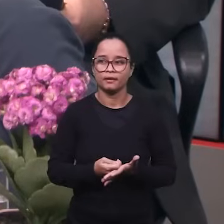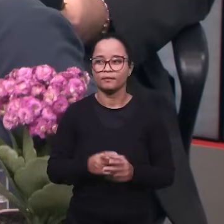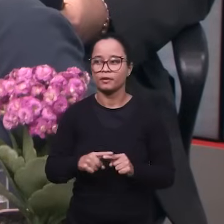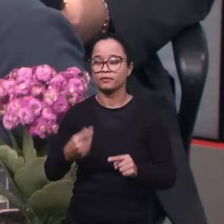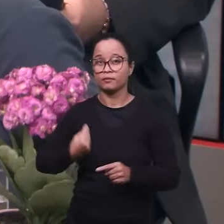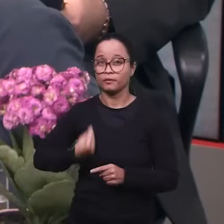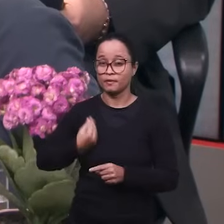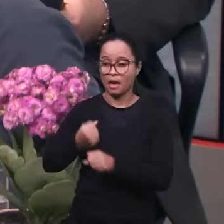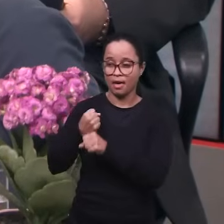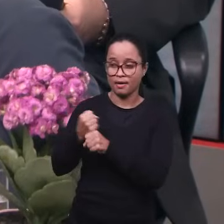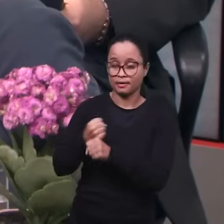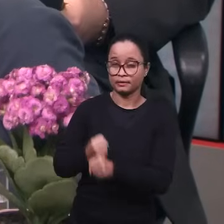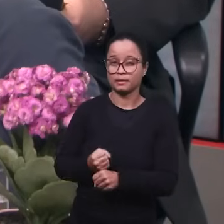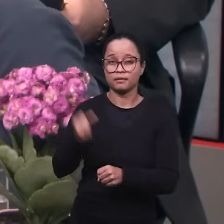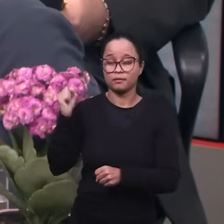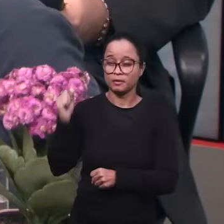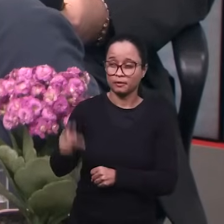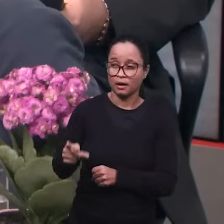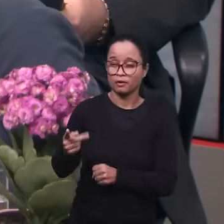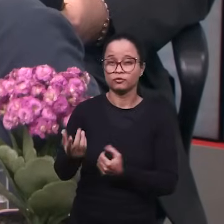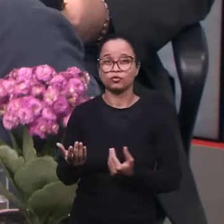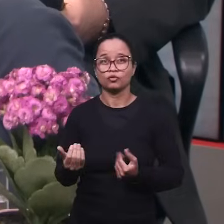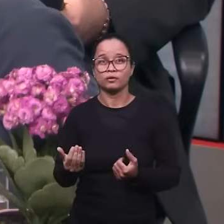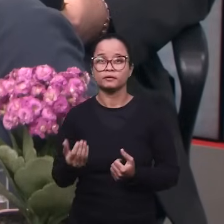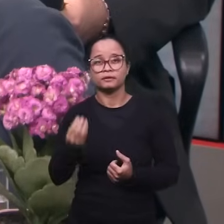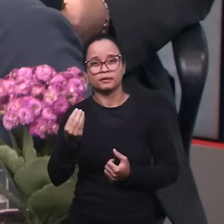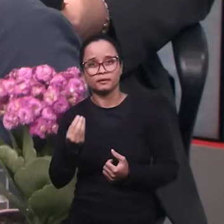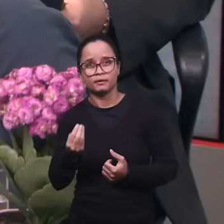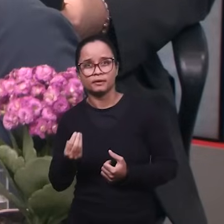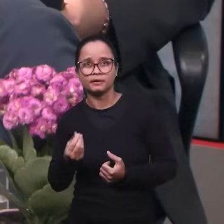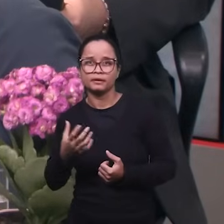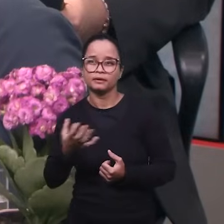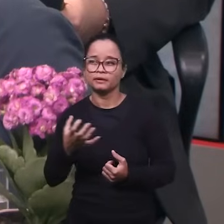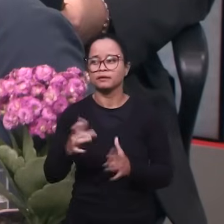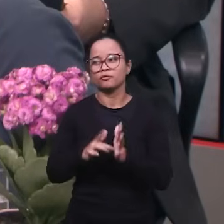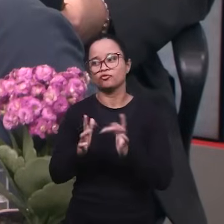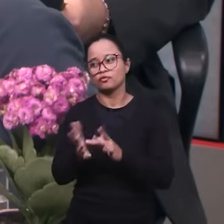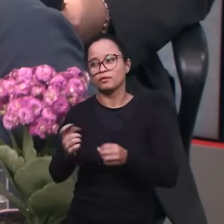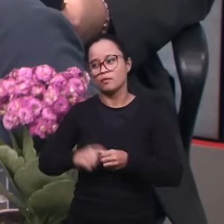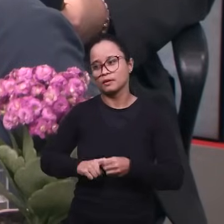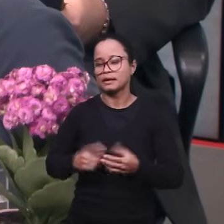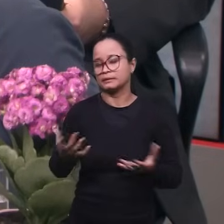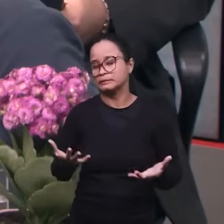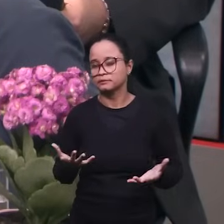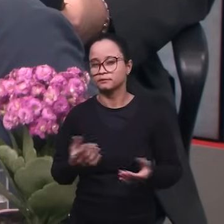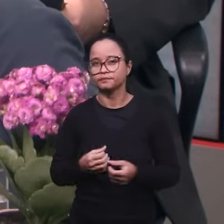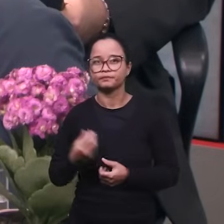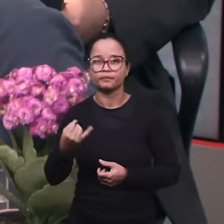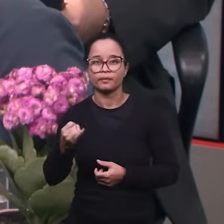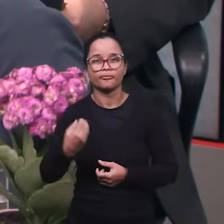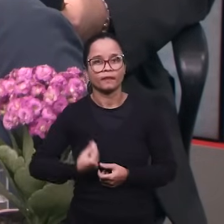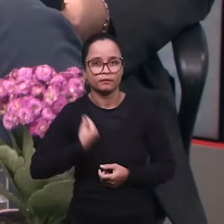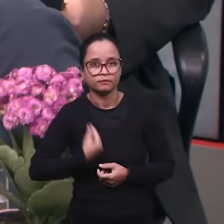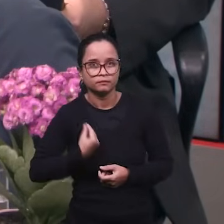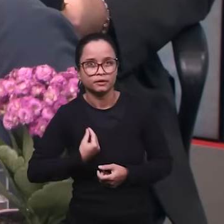viver tantos anos, sou tão jovem, vou me aposentar, mas pretendo, né, se Jesus voltar até lá, e enfim, se eu viver até lá e vou viver mais